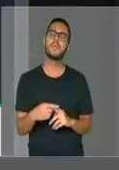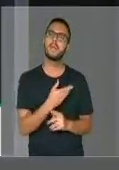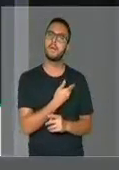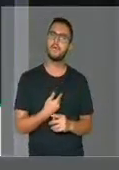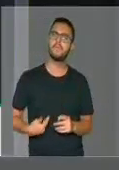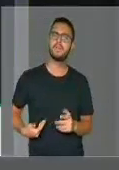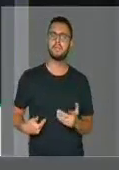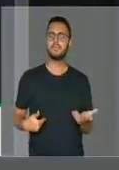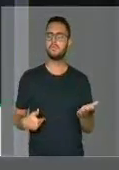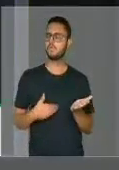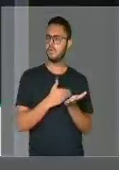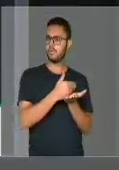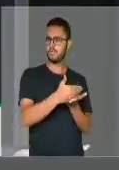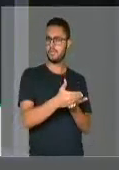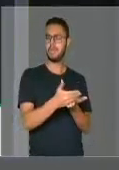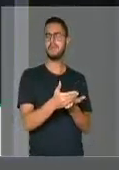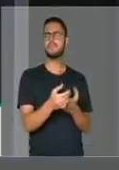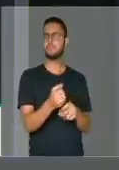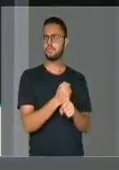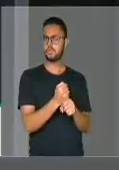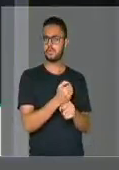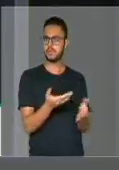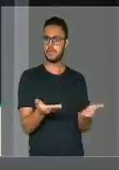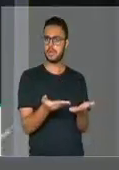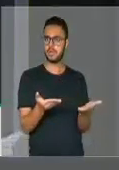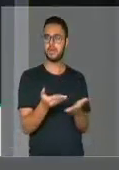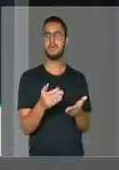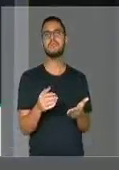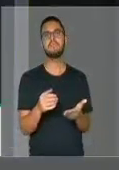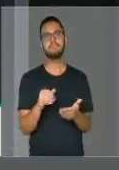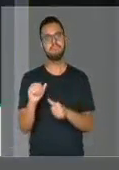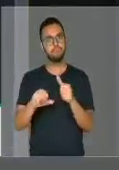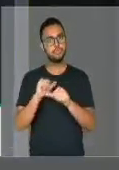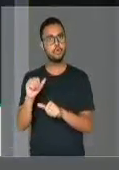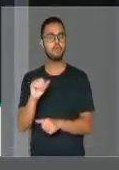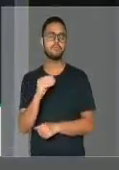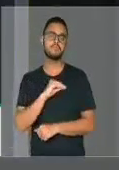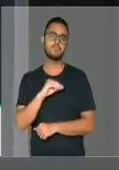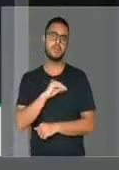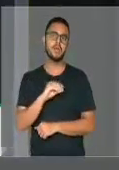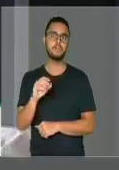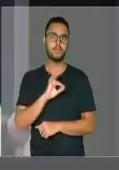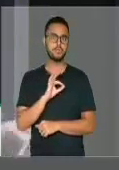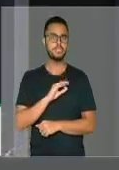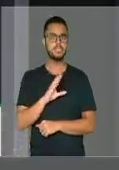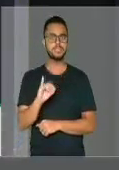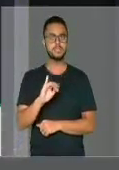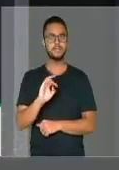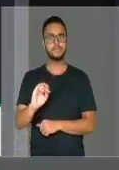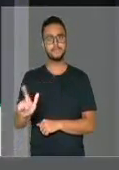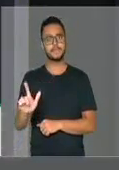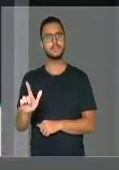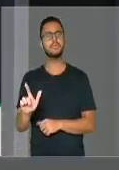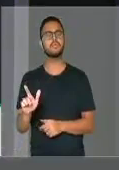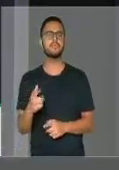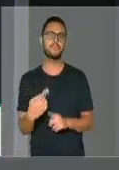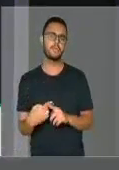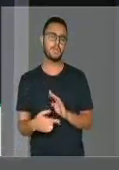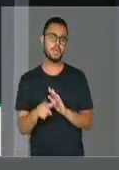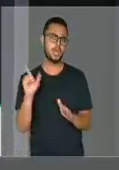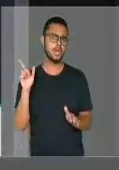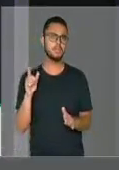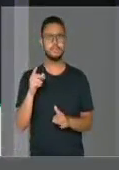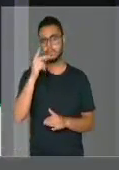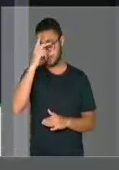no início desse ano, concedeu reajuste salarial para a Polícia Civil, onde um agente de polícia com